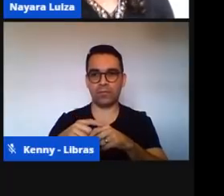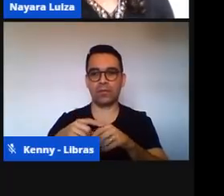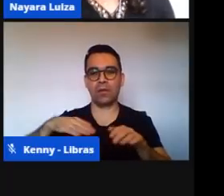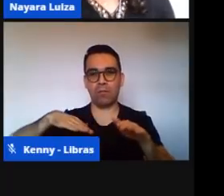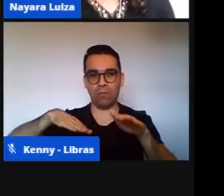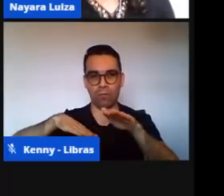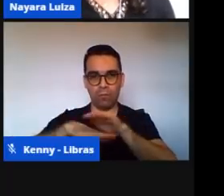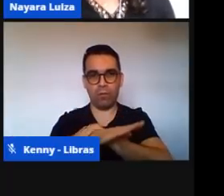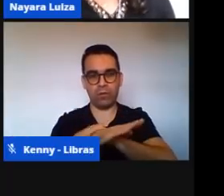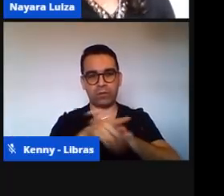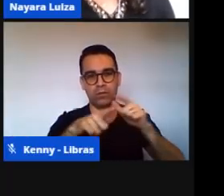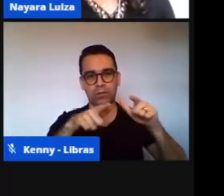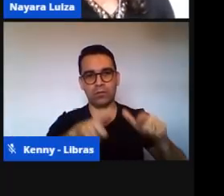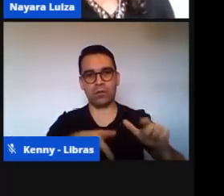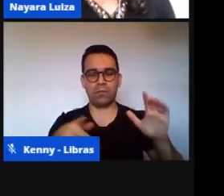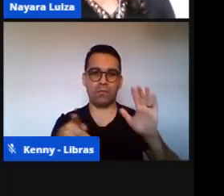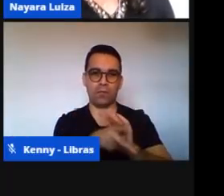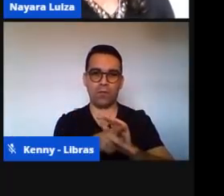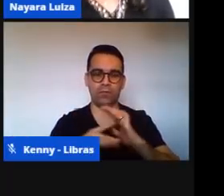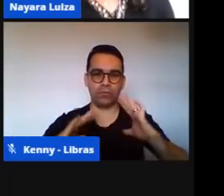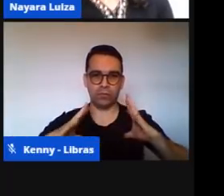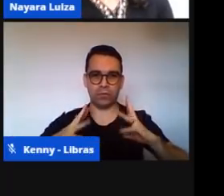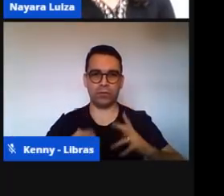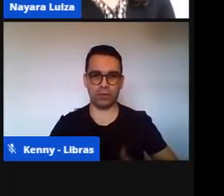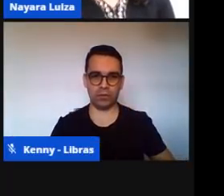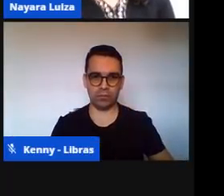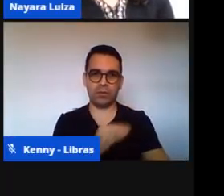devem ser guardados com tampa.